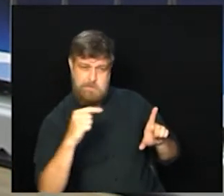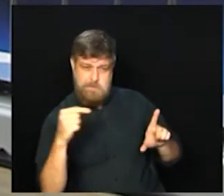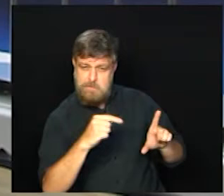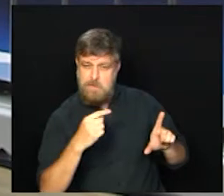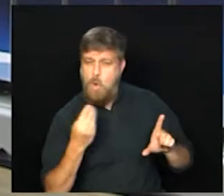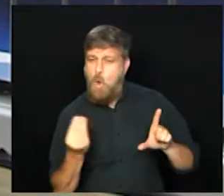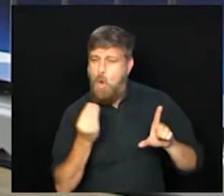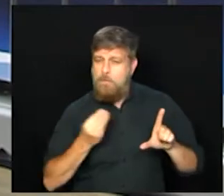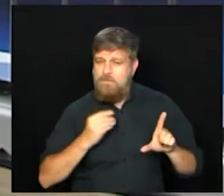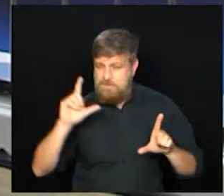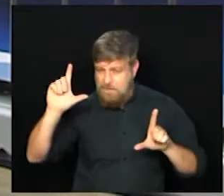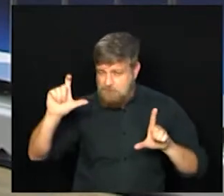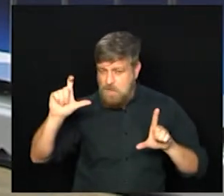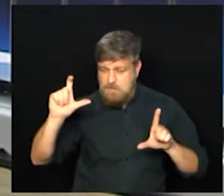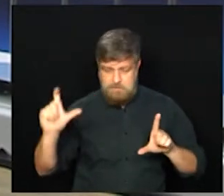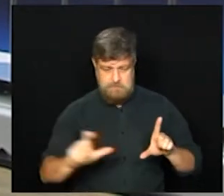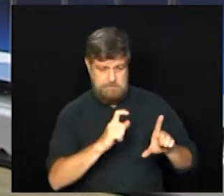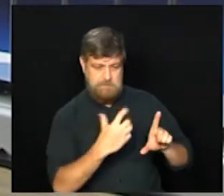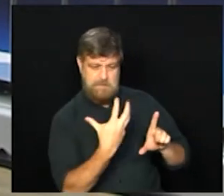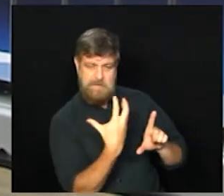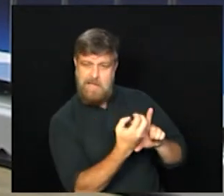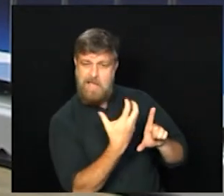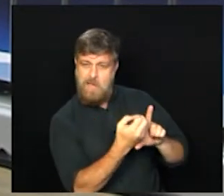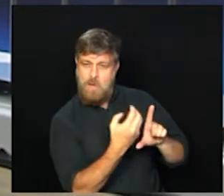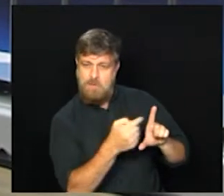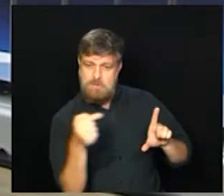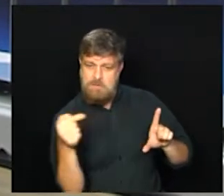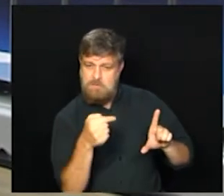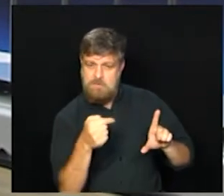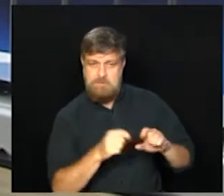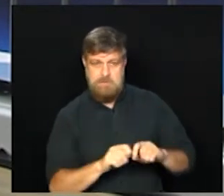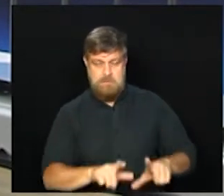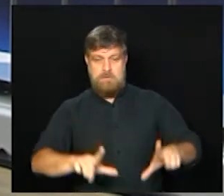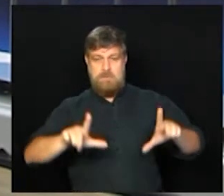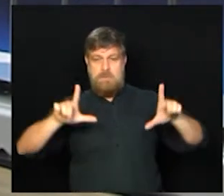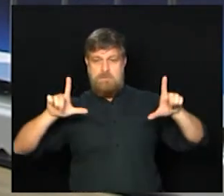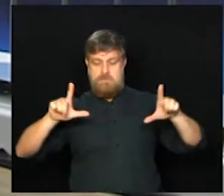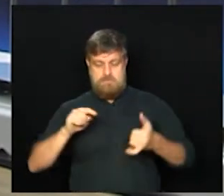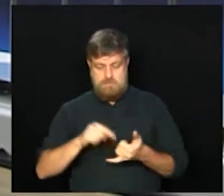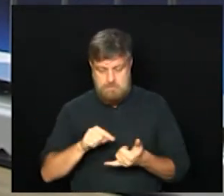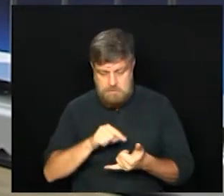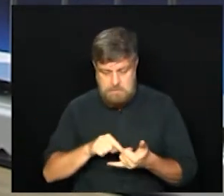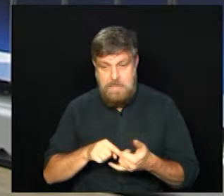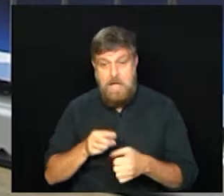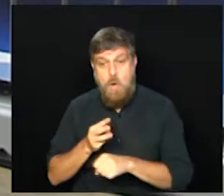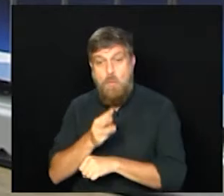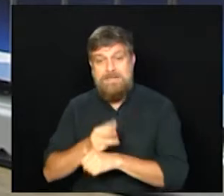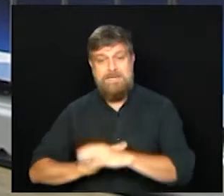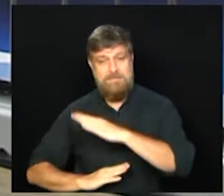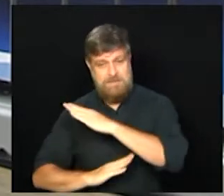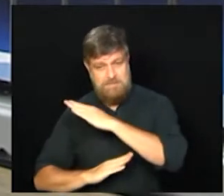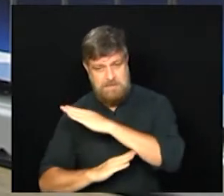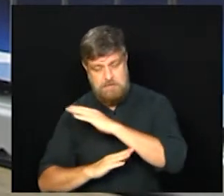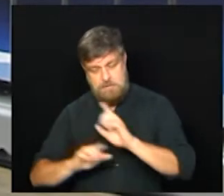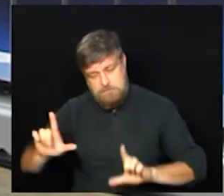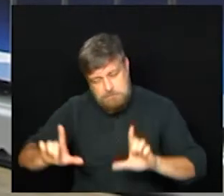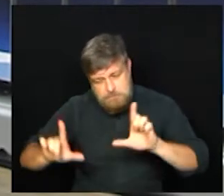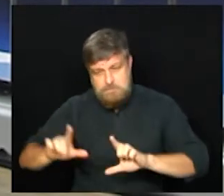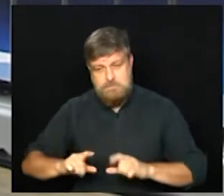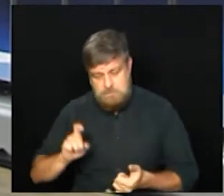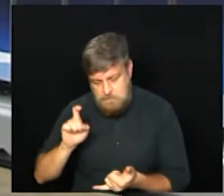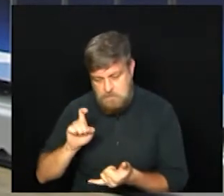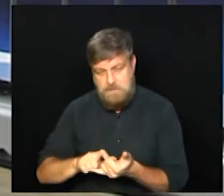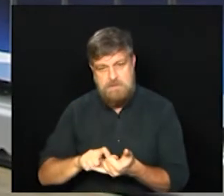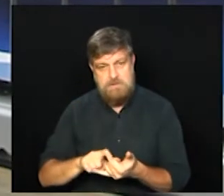fosse tirar uma foto e aponte para esse QR Code e vai aparecer na tela do seu celular. O WhatsApp da TV Câmara Campinas, você aperta e